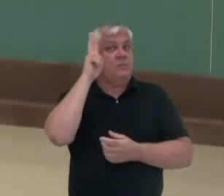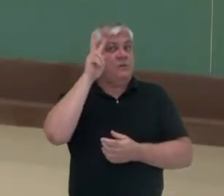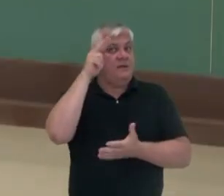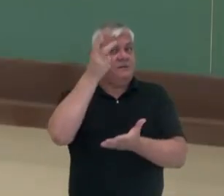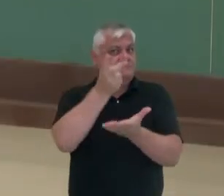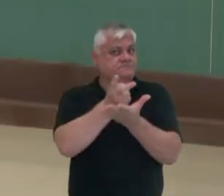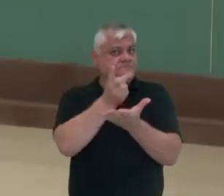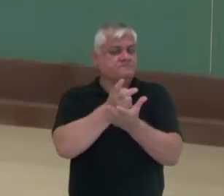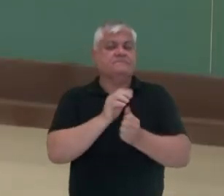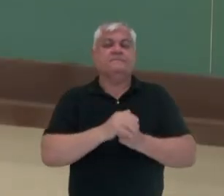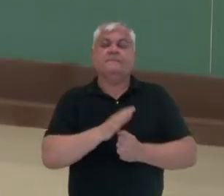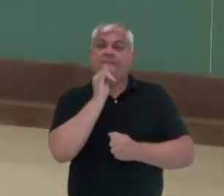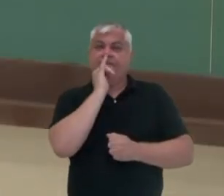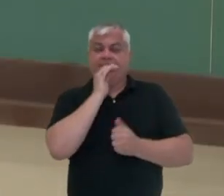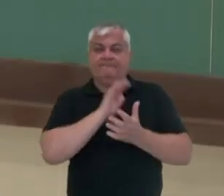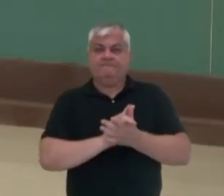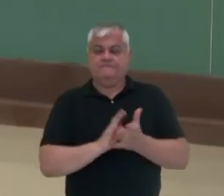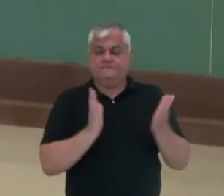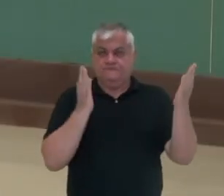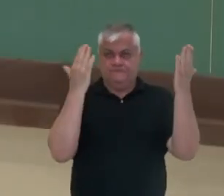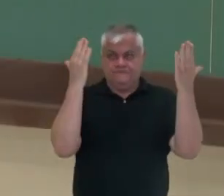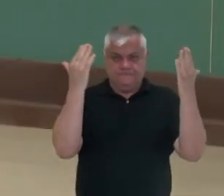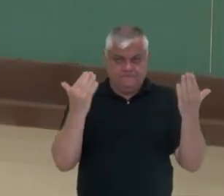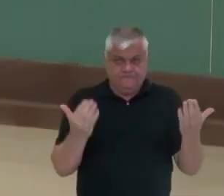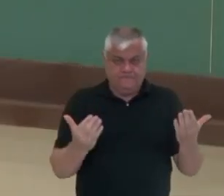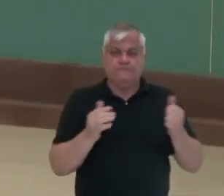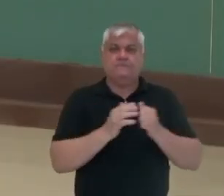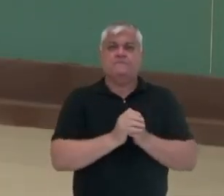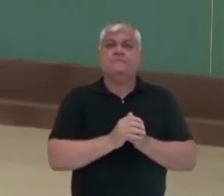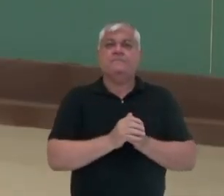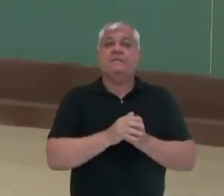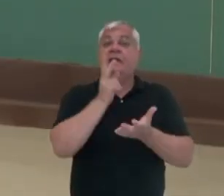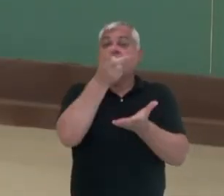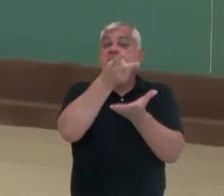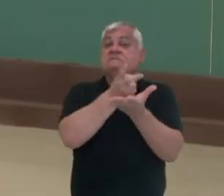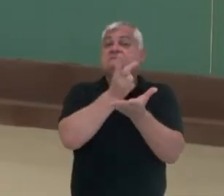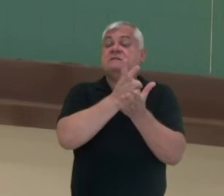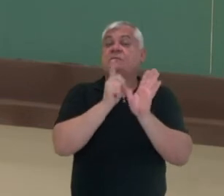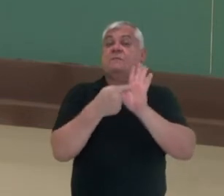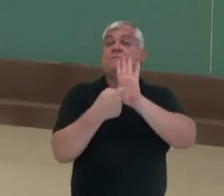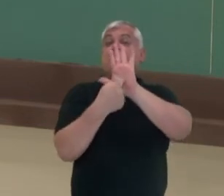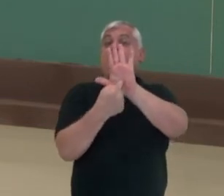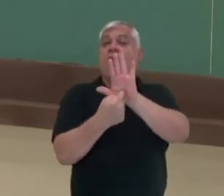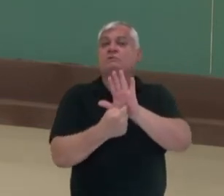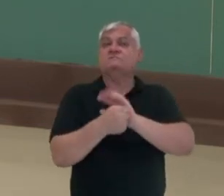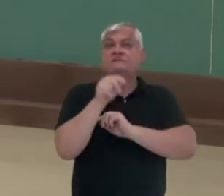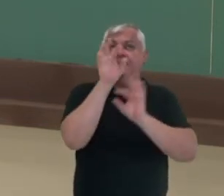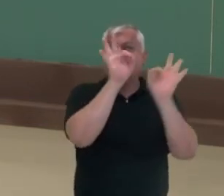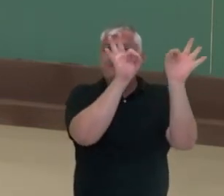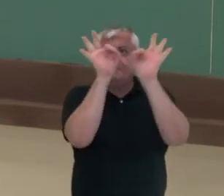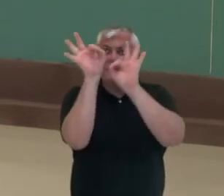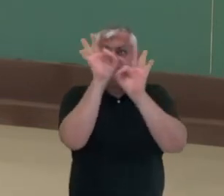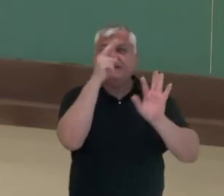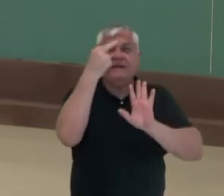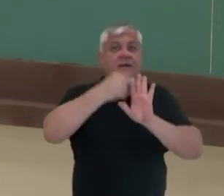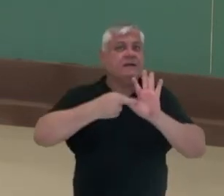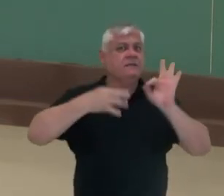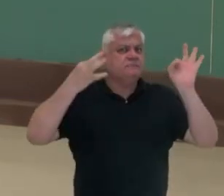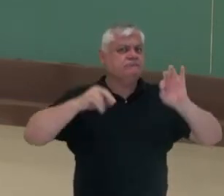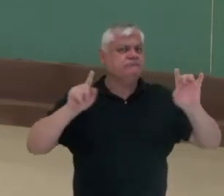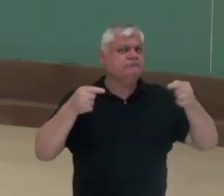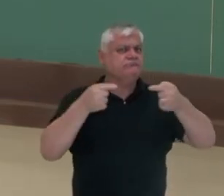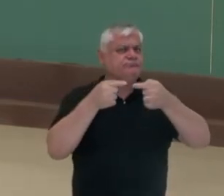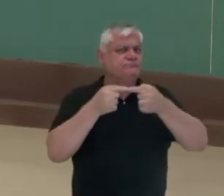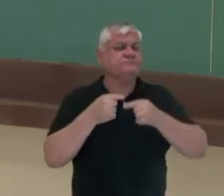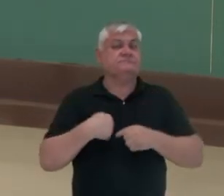sempre, toda vez que eu for comparar razões, é na ordem que elas aparecem escritas no nosso enunciado. Então, o que eu